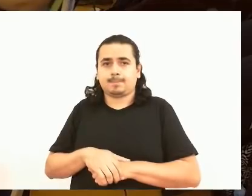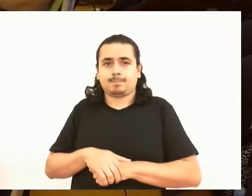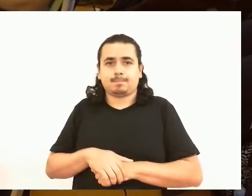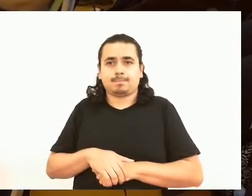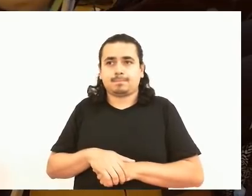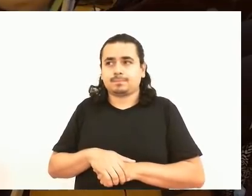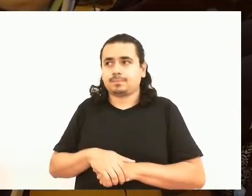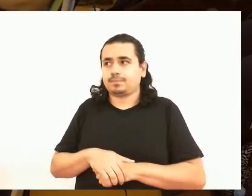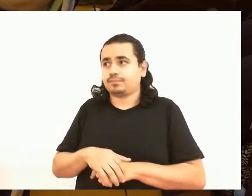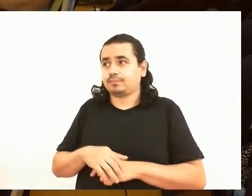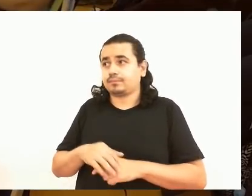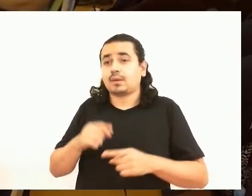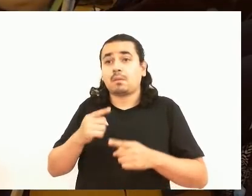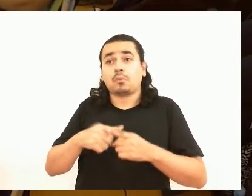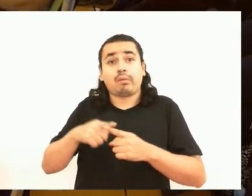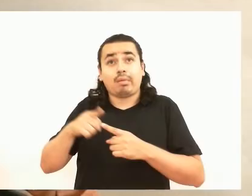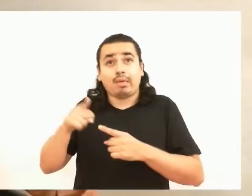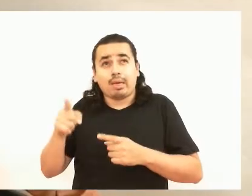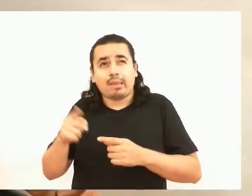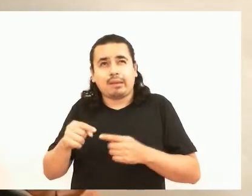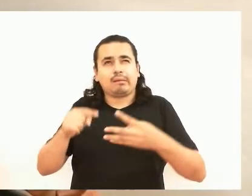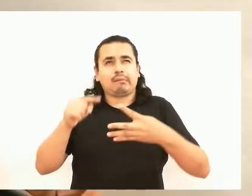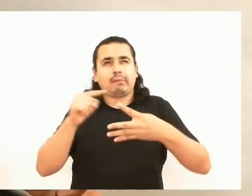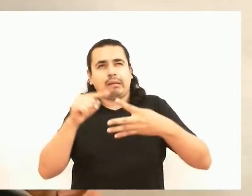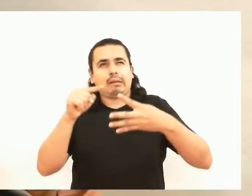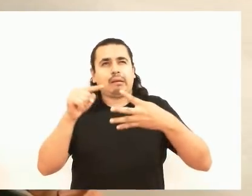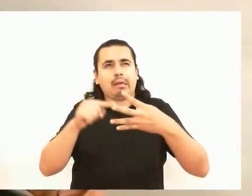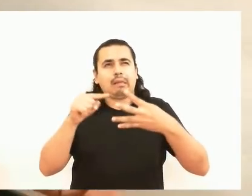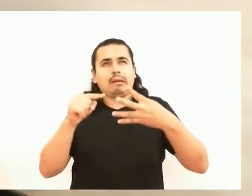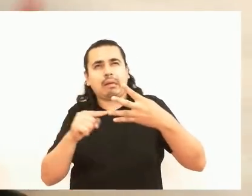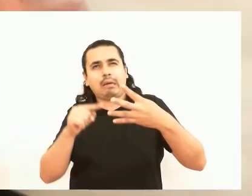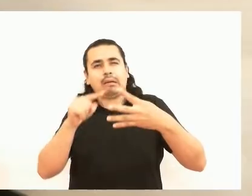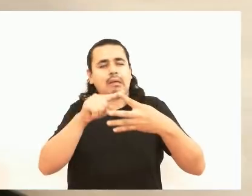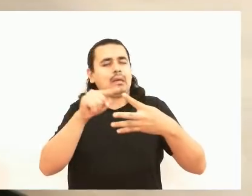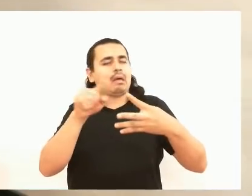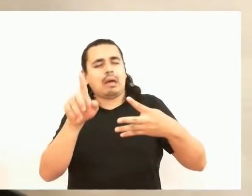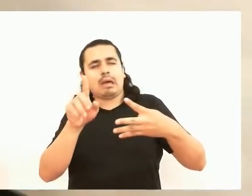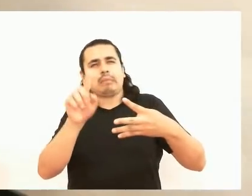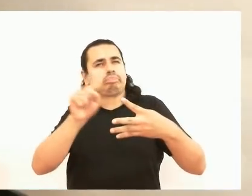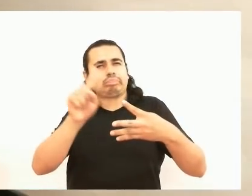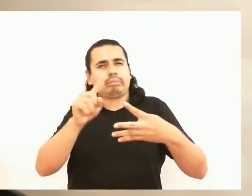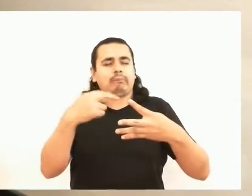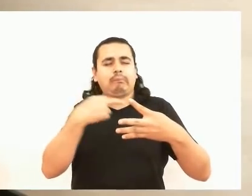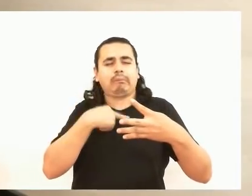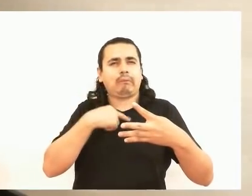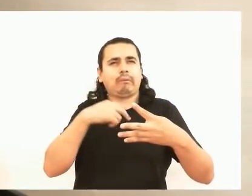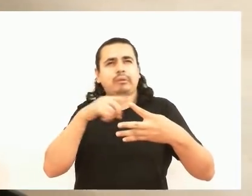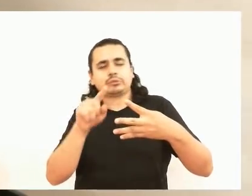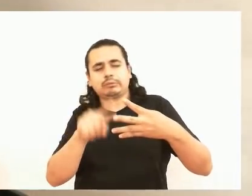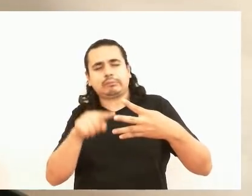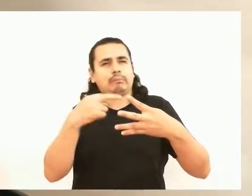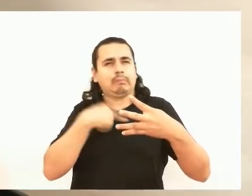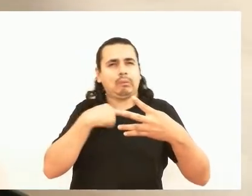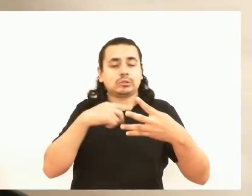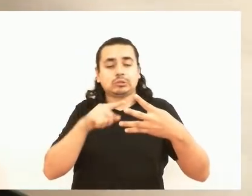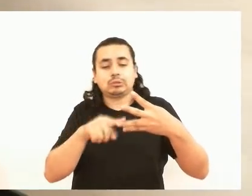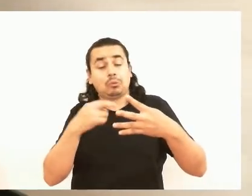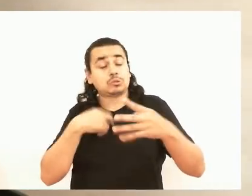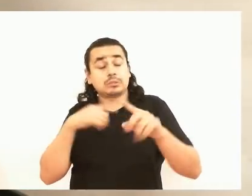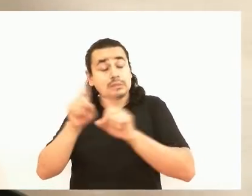porque eu não sou muito tópicas indy no sentido falar não agora você vai transformar o que eu sei que têm